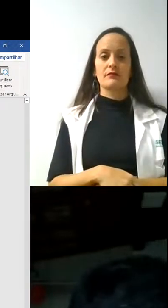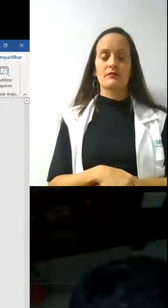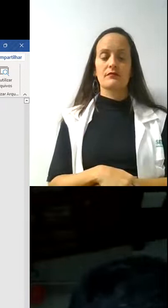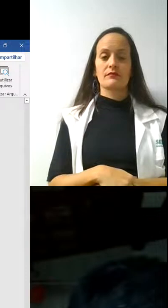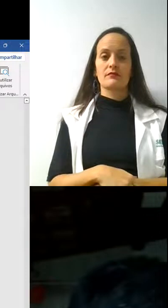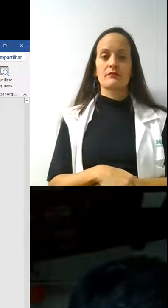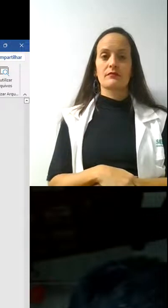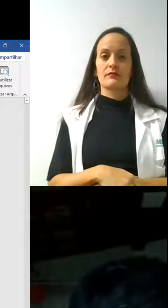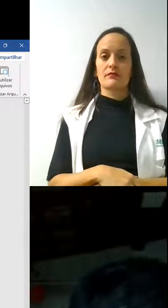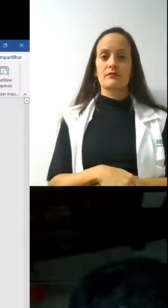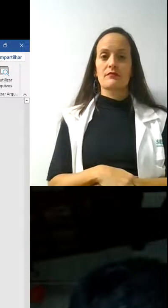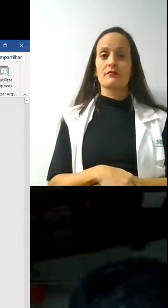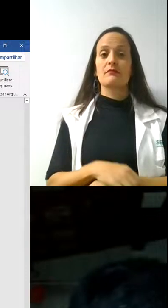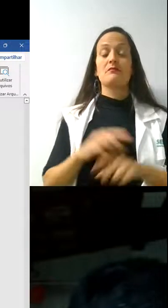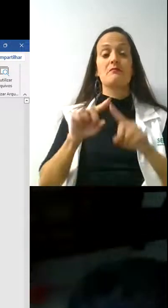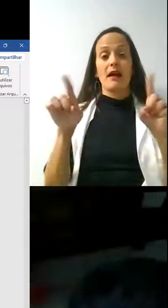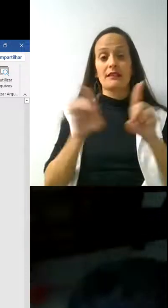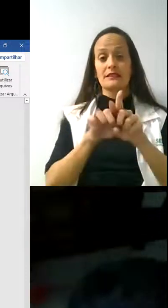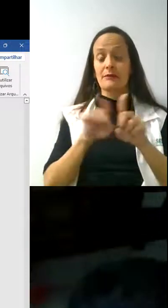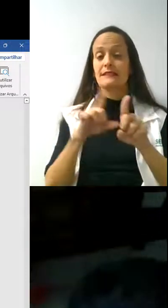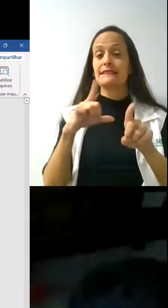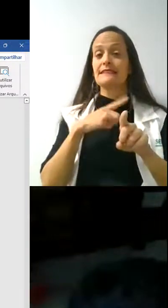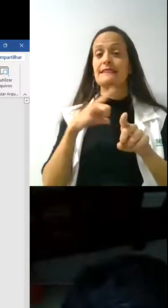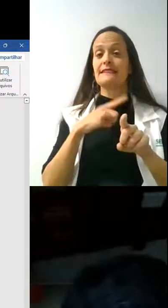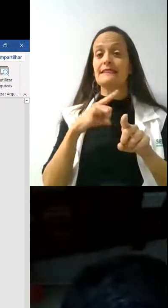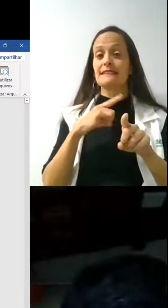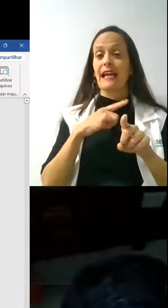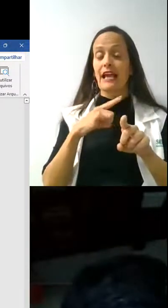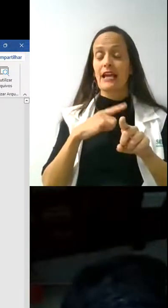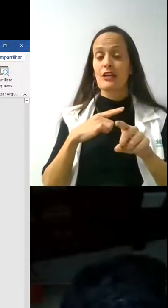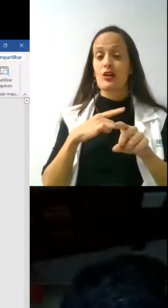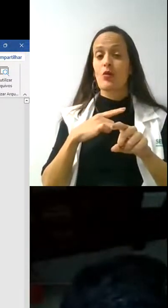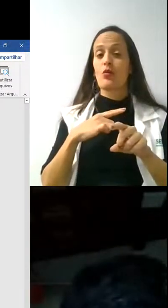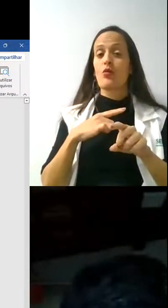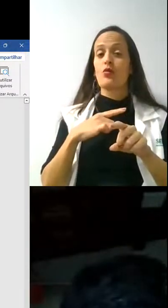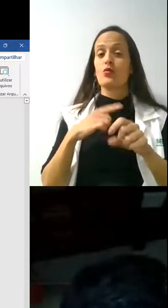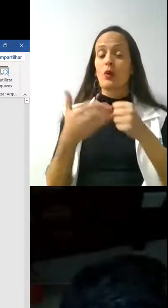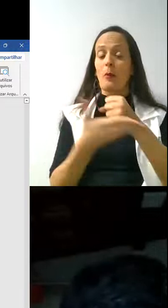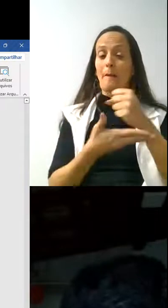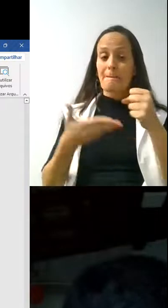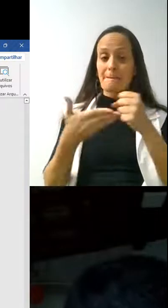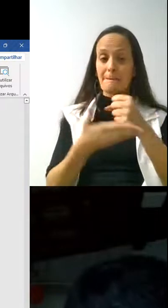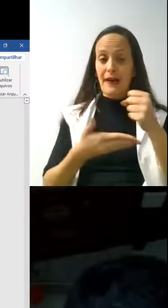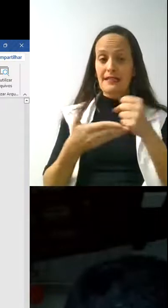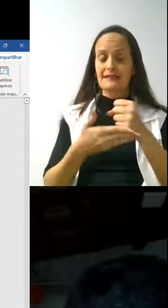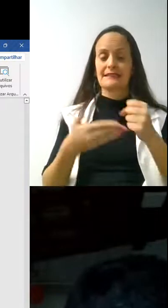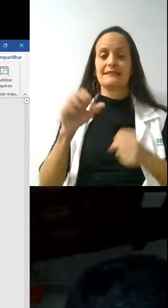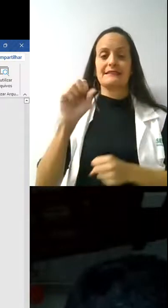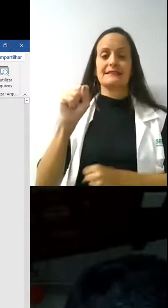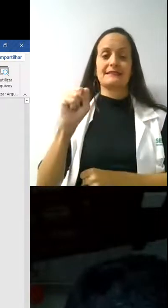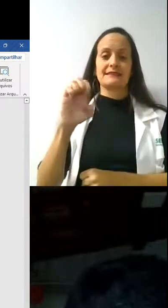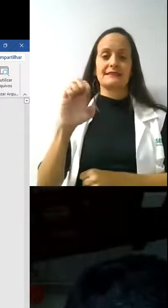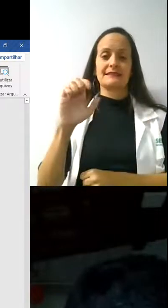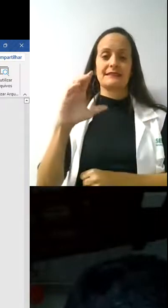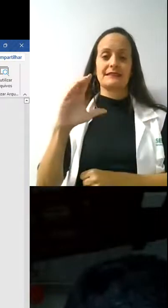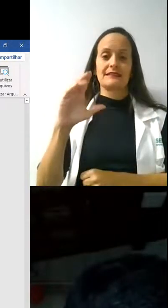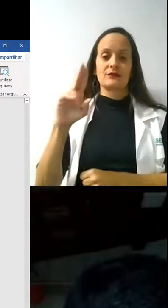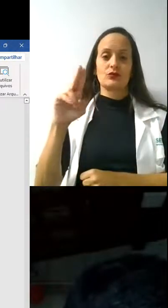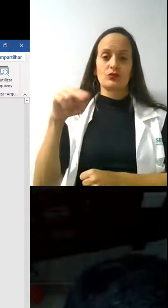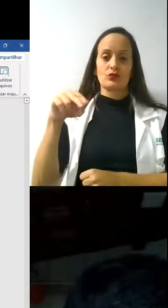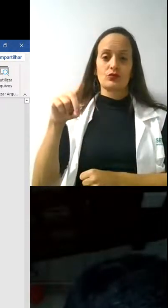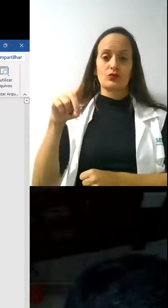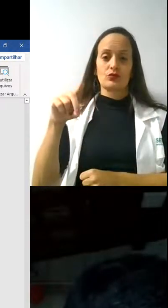uma estrutura secundária, né? S3. Então, eu vou copiar essa informação aqui, ó. Porque é o tipo, é o poste que já